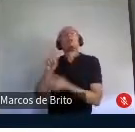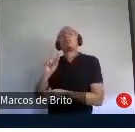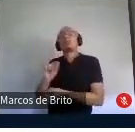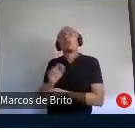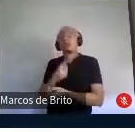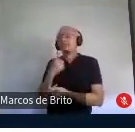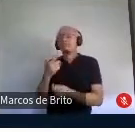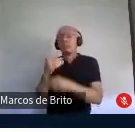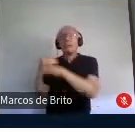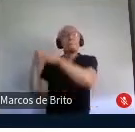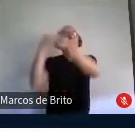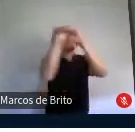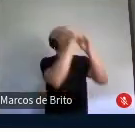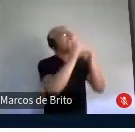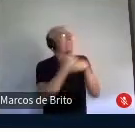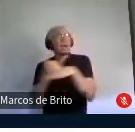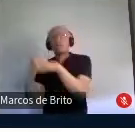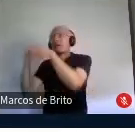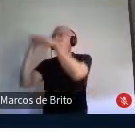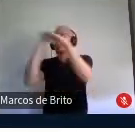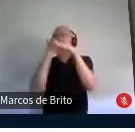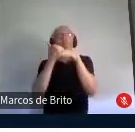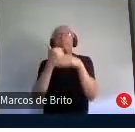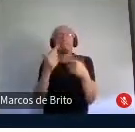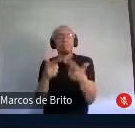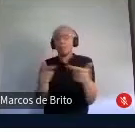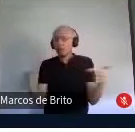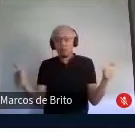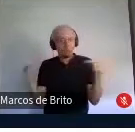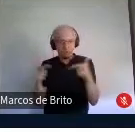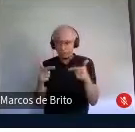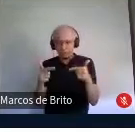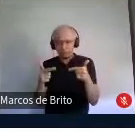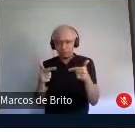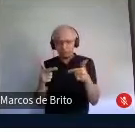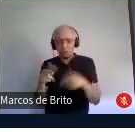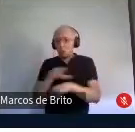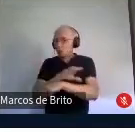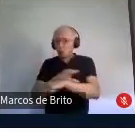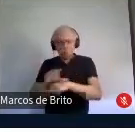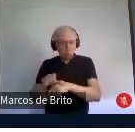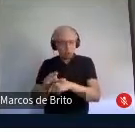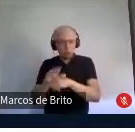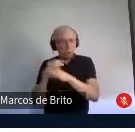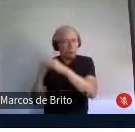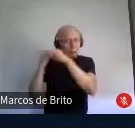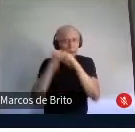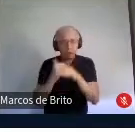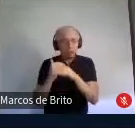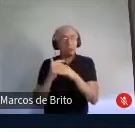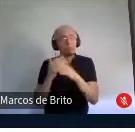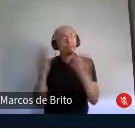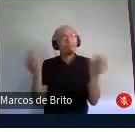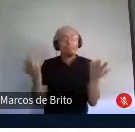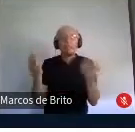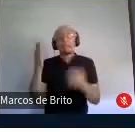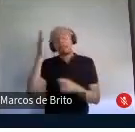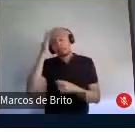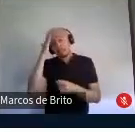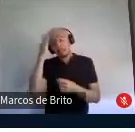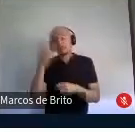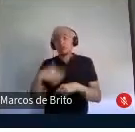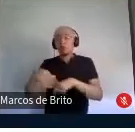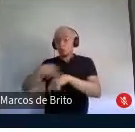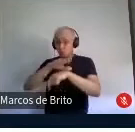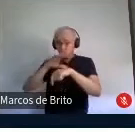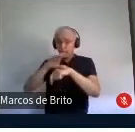padrão, um padrão comum na oferta desses cursos, apesar dos CAES se